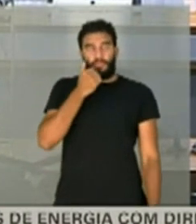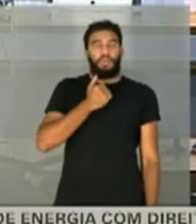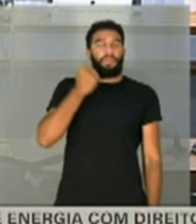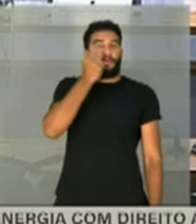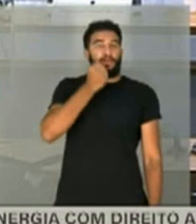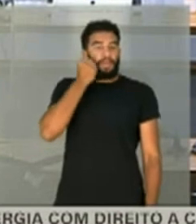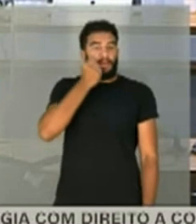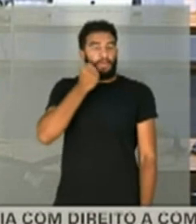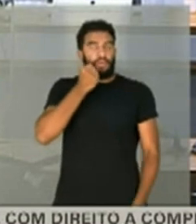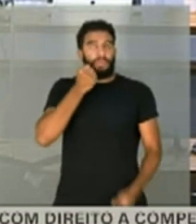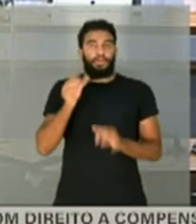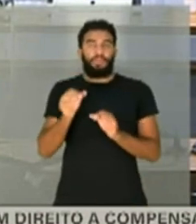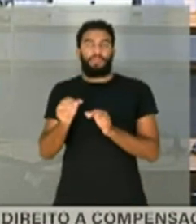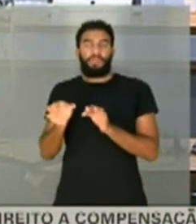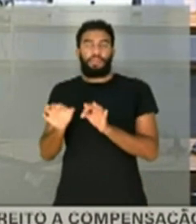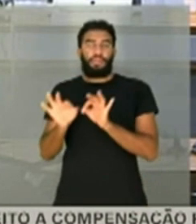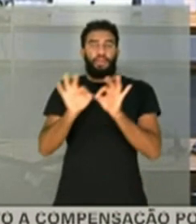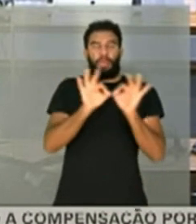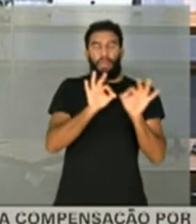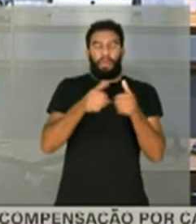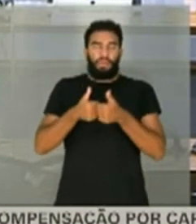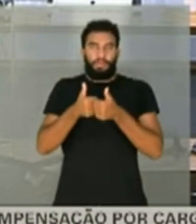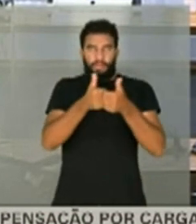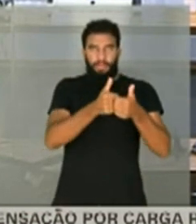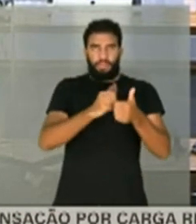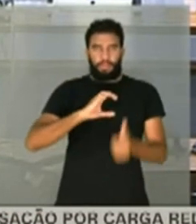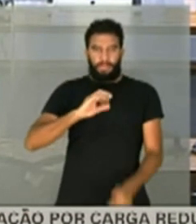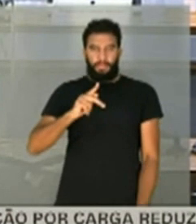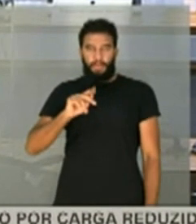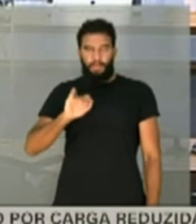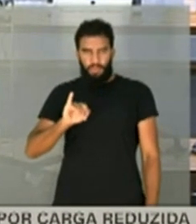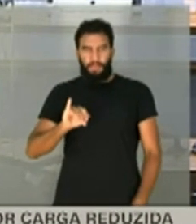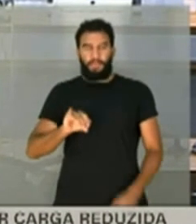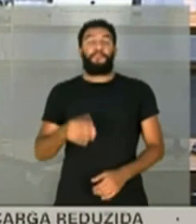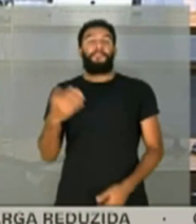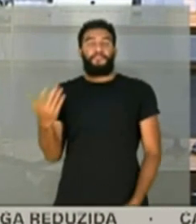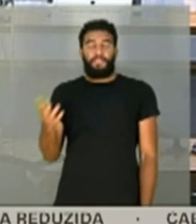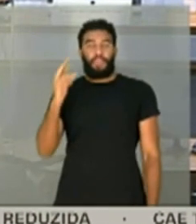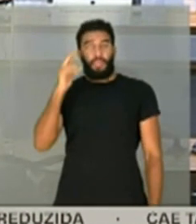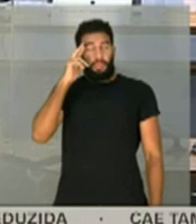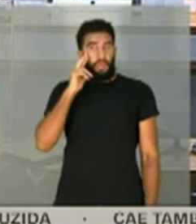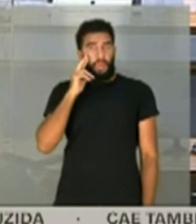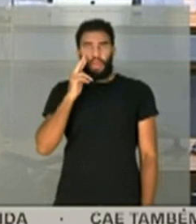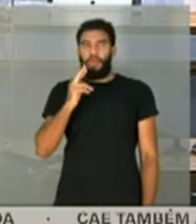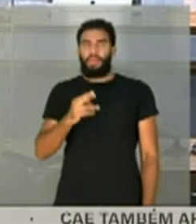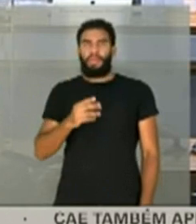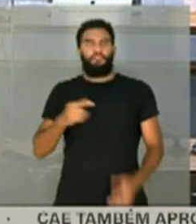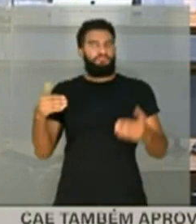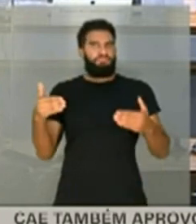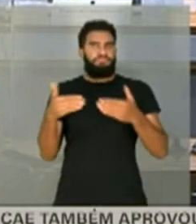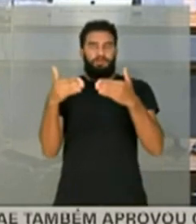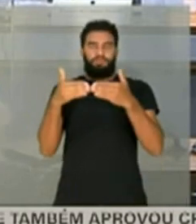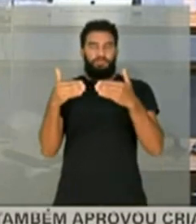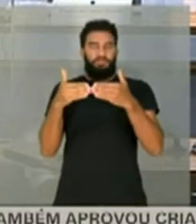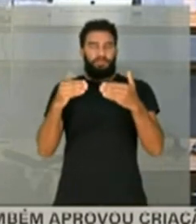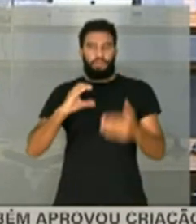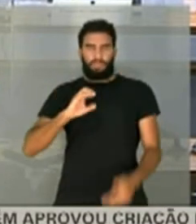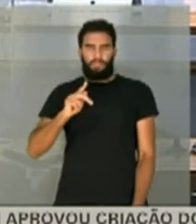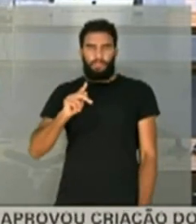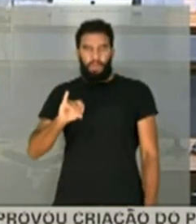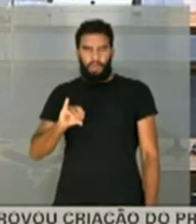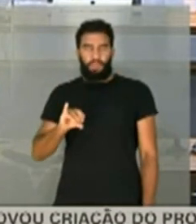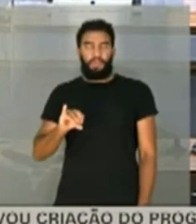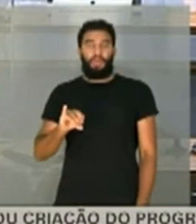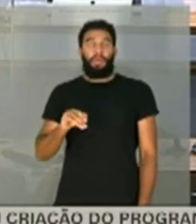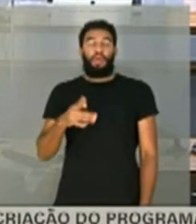que acompanham a CPI que ele está 100% solidário à CPI, que esse tipo